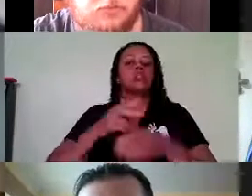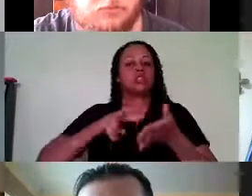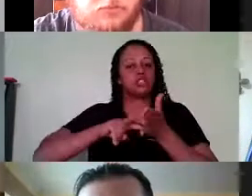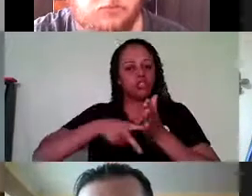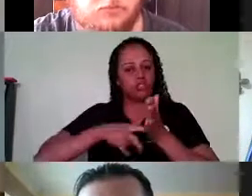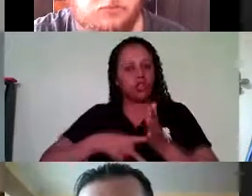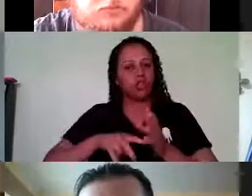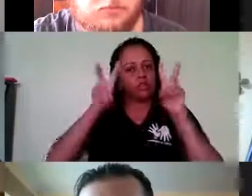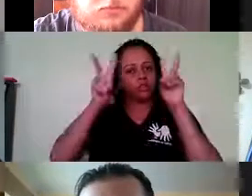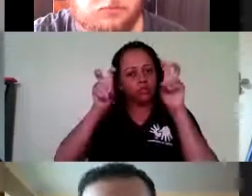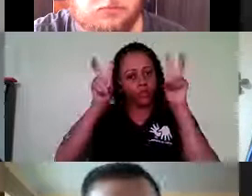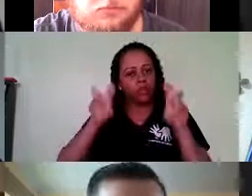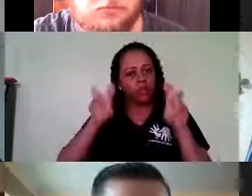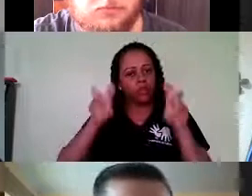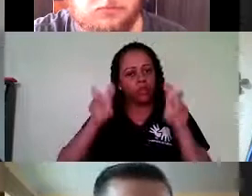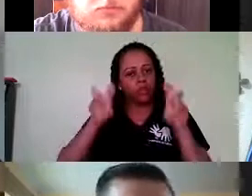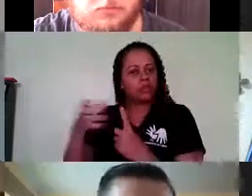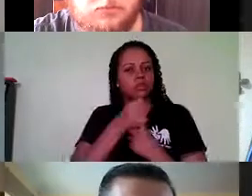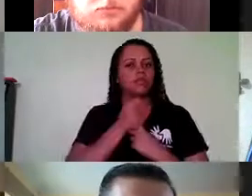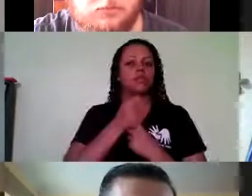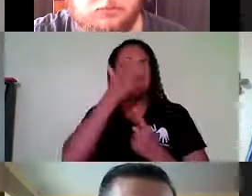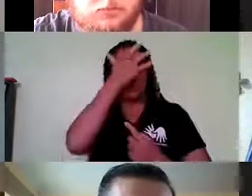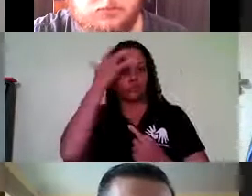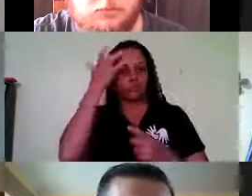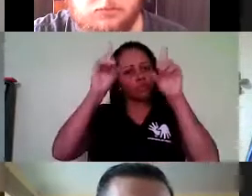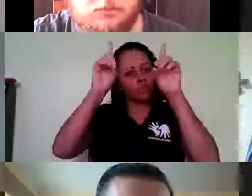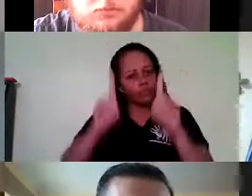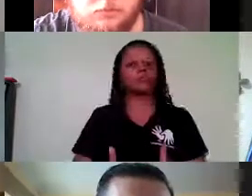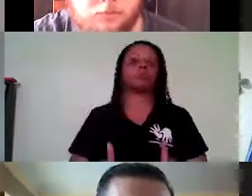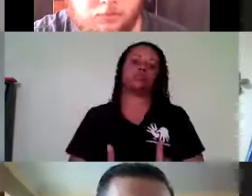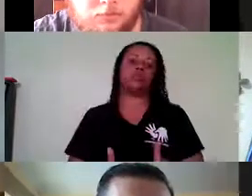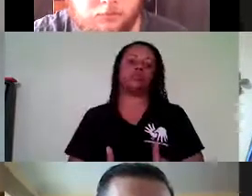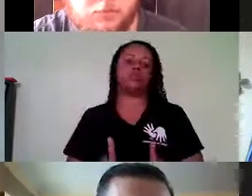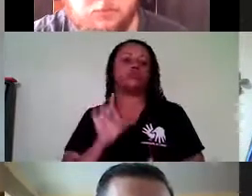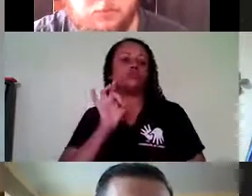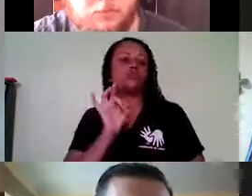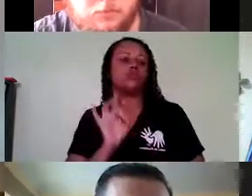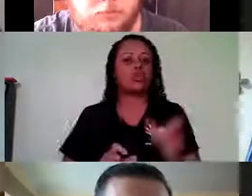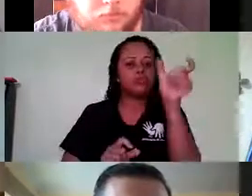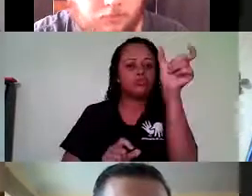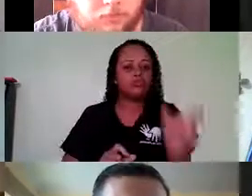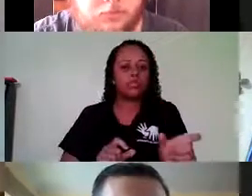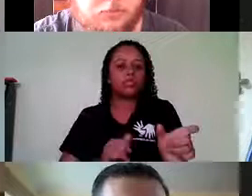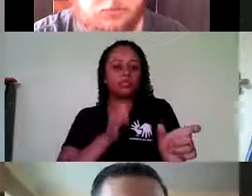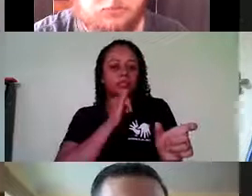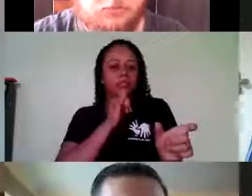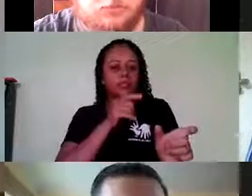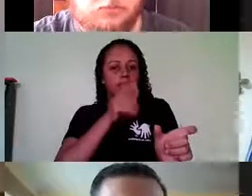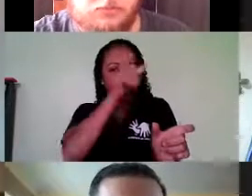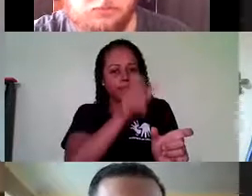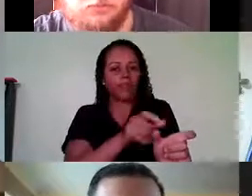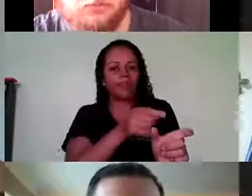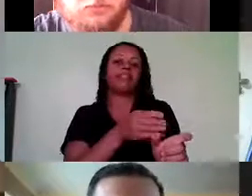na defesa dos direitos das pessoas com deficiência. Eu acho que bastaria apenas o exemplo do Clemente para que a gente possa entender